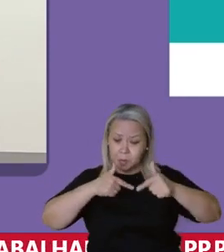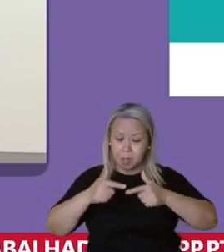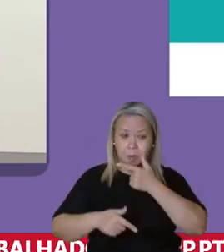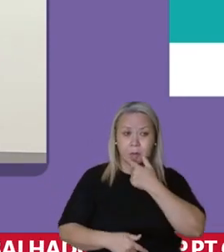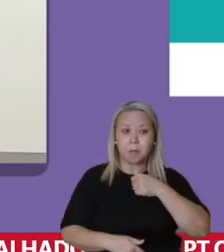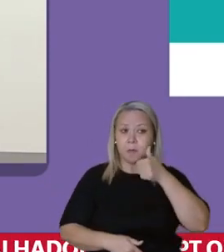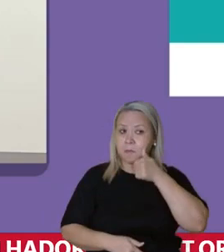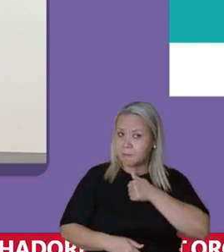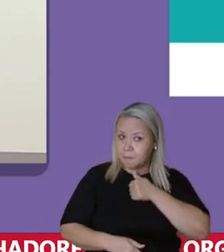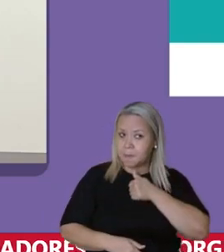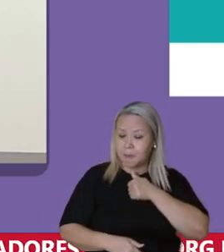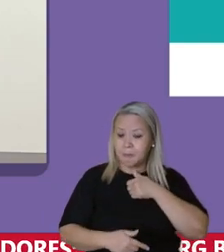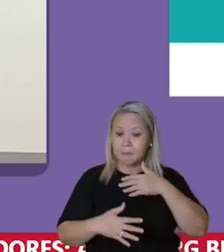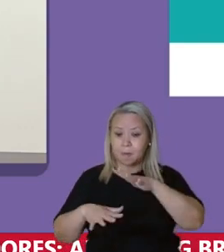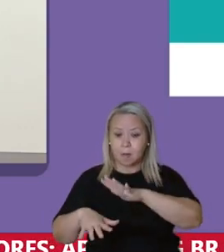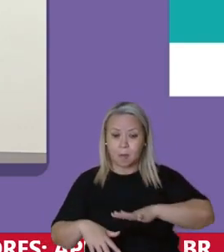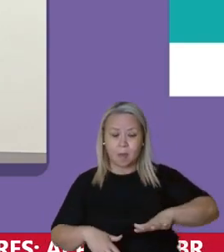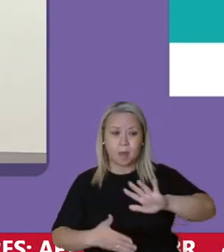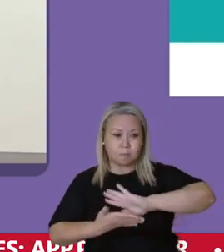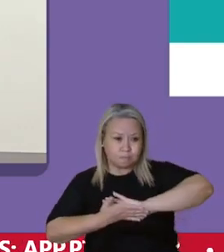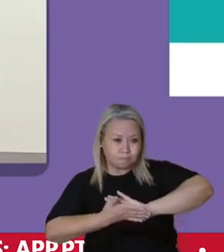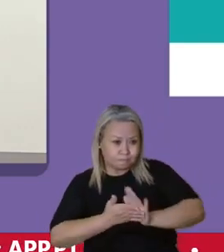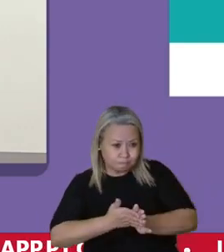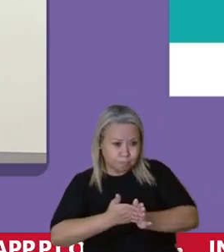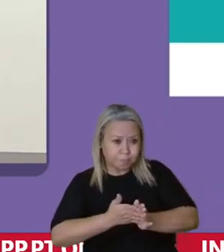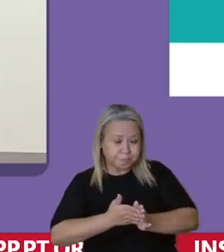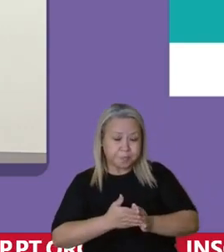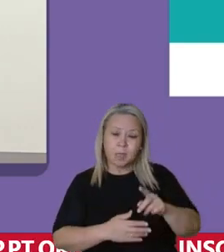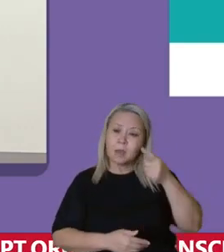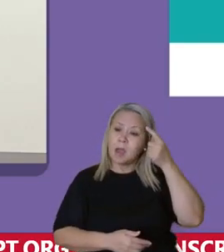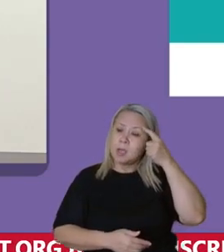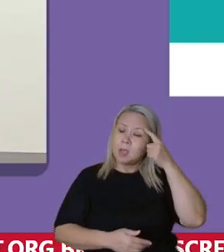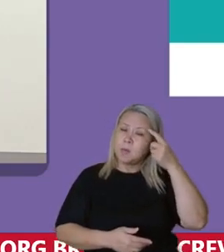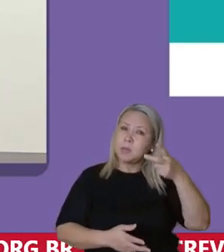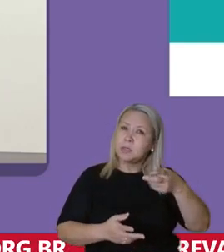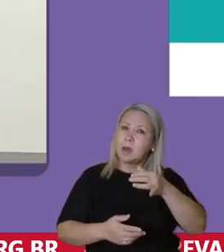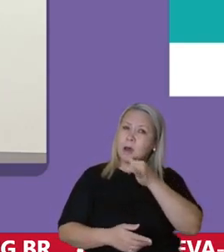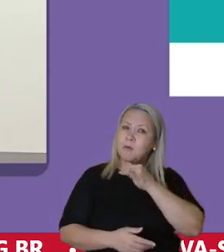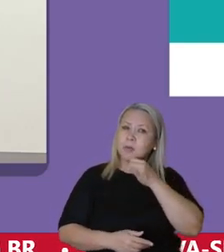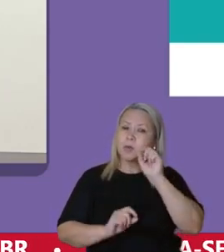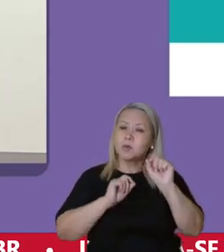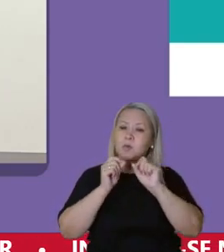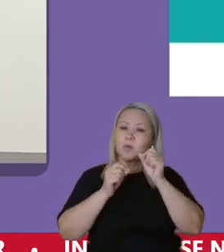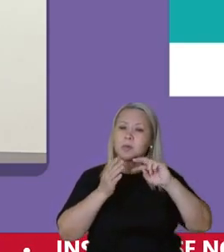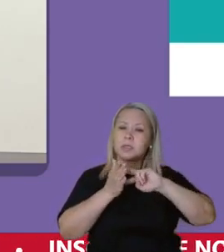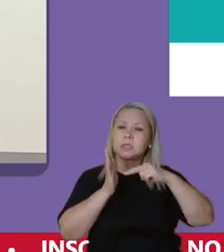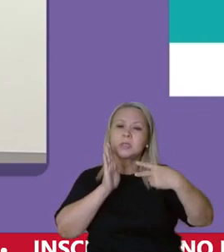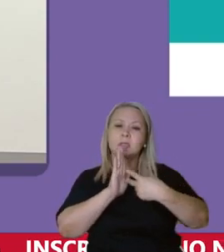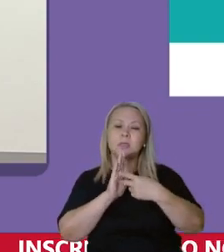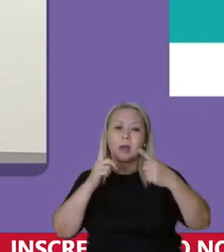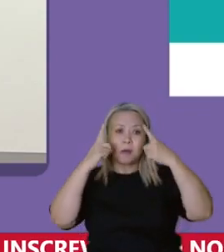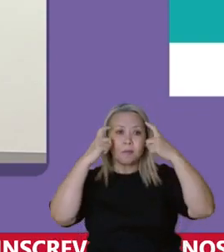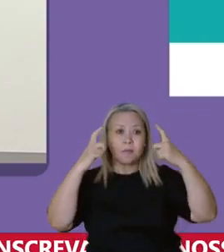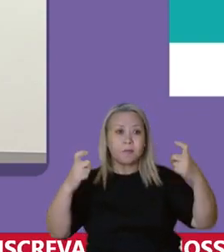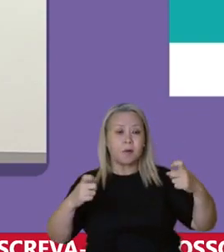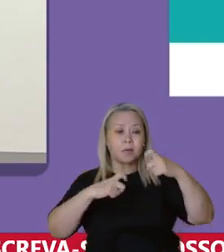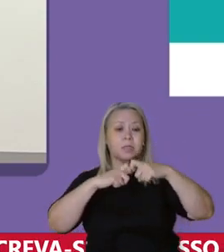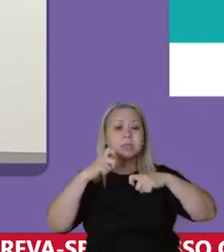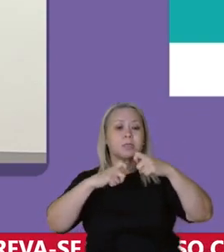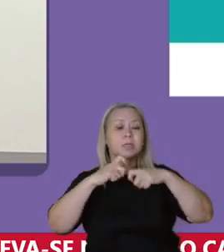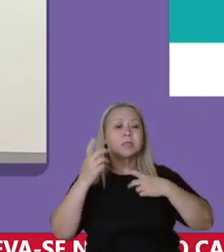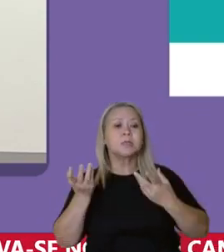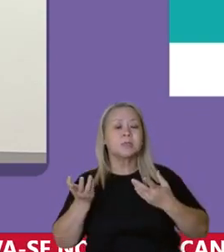das trabalhadoras, entre os oprimidos, de pensar, por exemplo, o que significava a violência sexista,